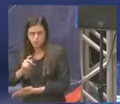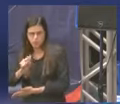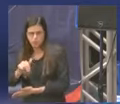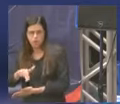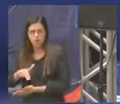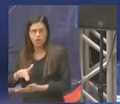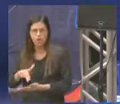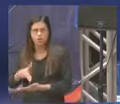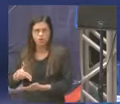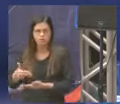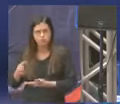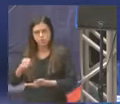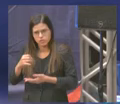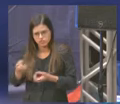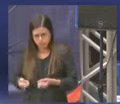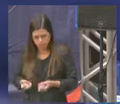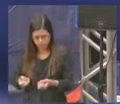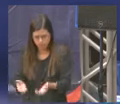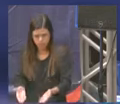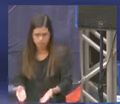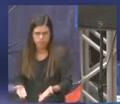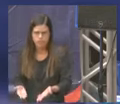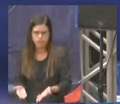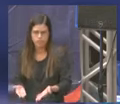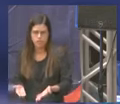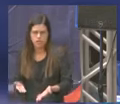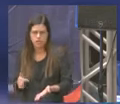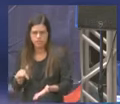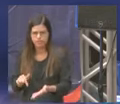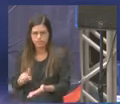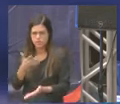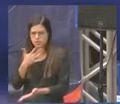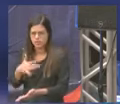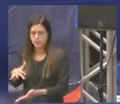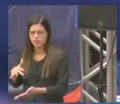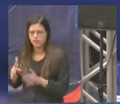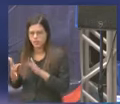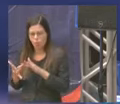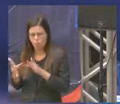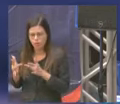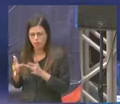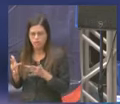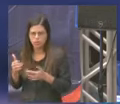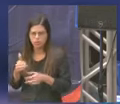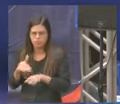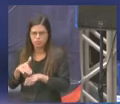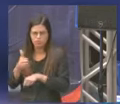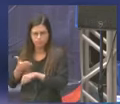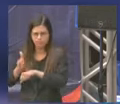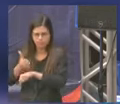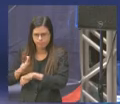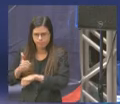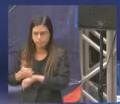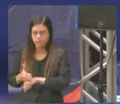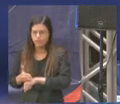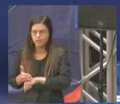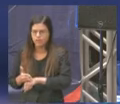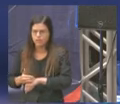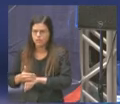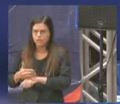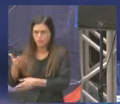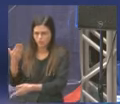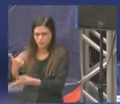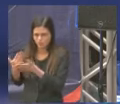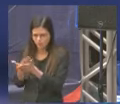coloca essas questões mais próximas a ele, é muito mais prático que isso aconteça. Eu, nos meus tempos de aula, eu falava